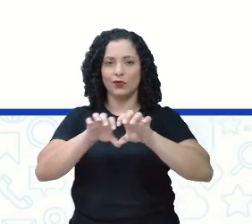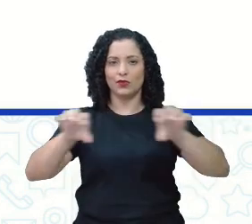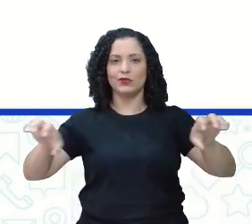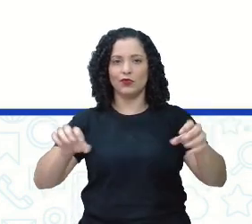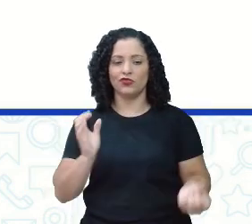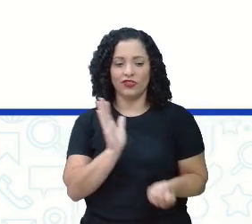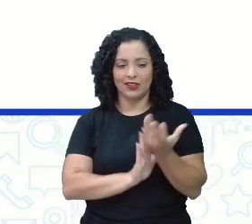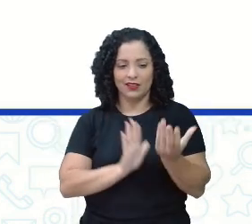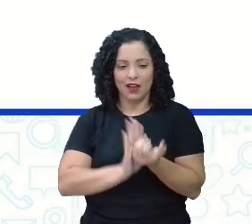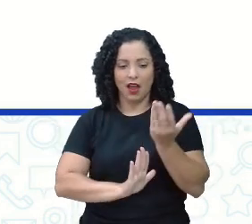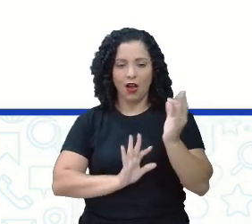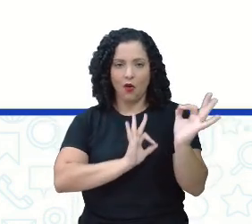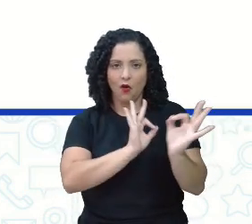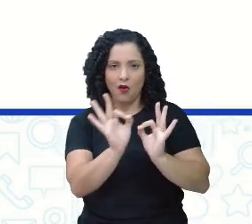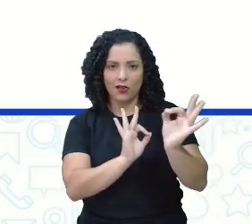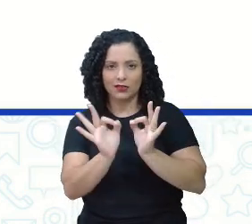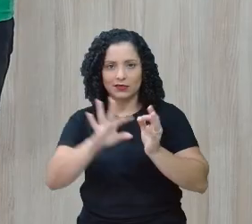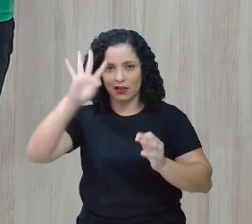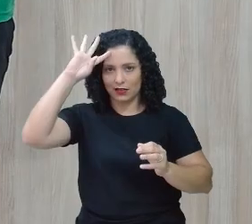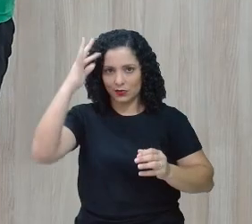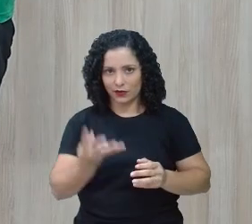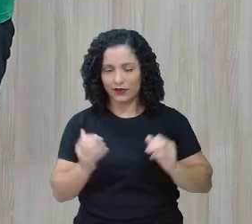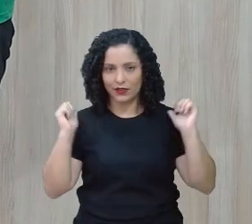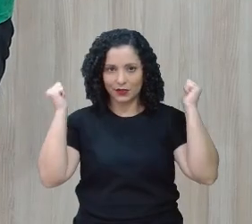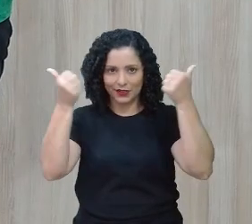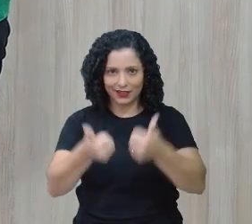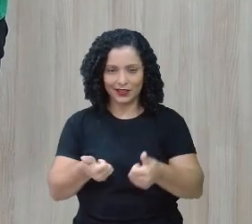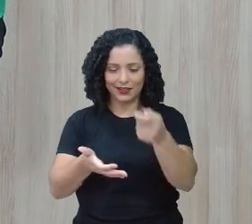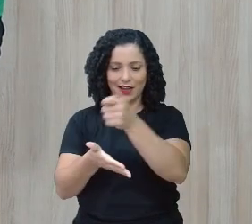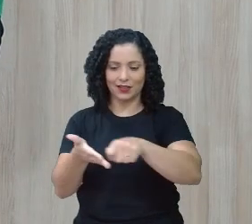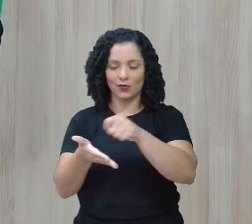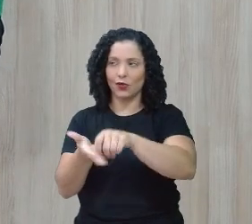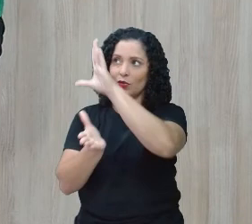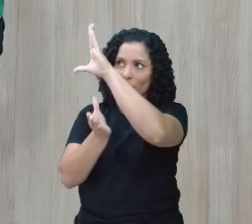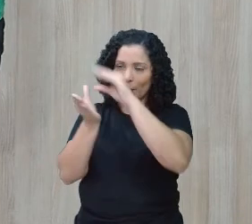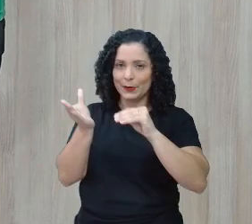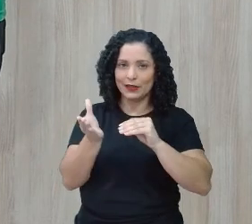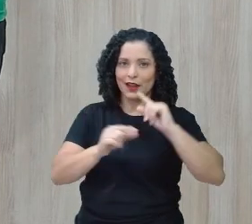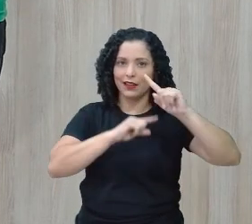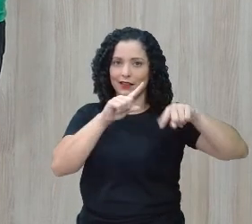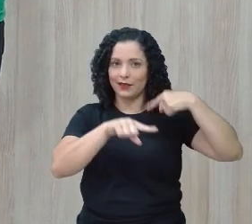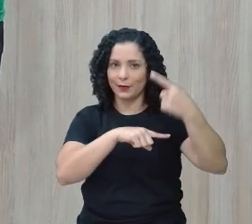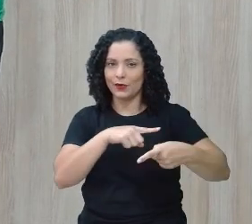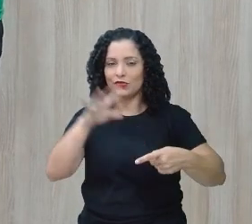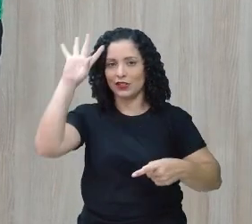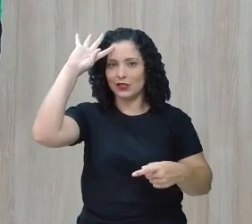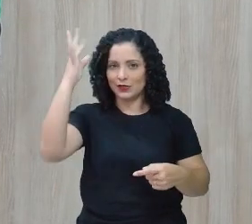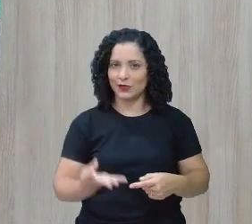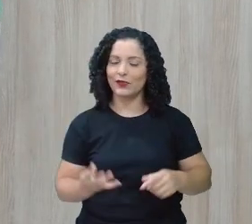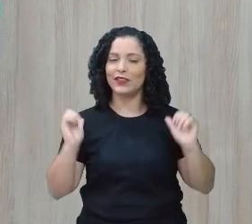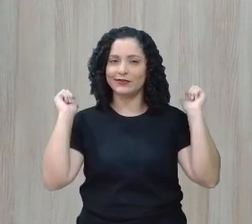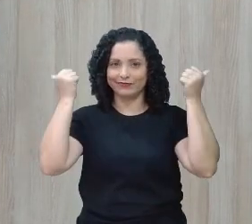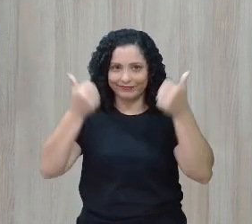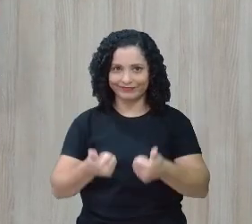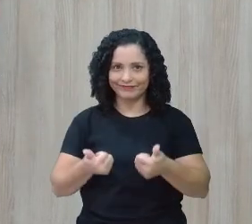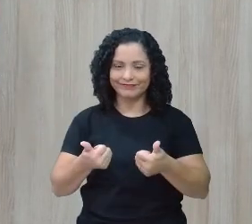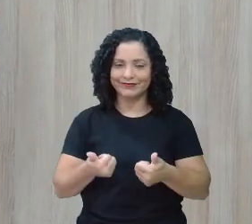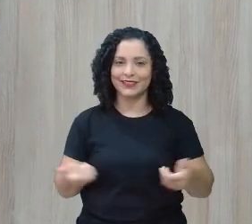o sistema e resolver, tá bom? Então, anota isso aí, que na próxima aula vamos resolver esses 2 probleminhas,